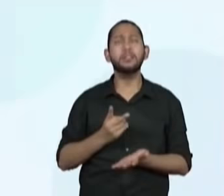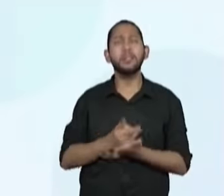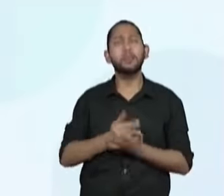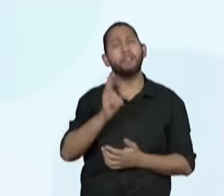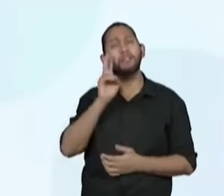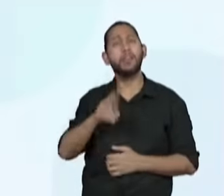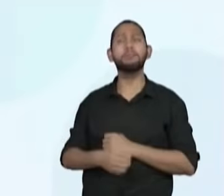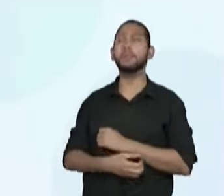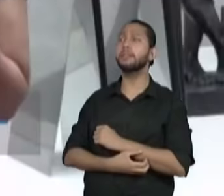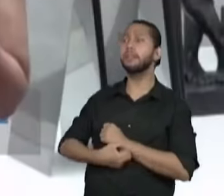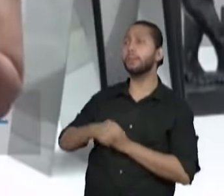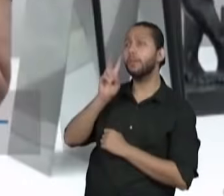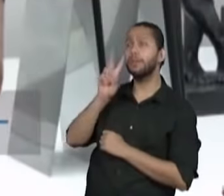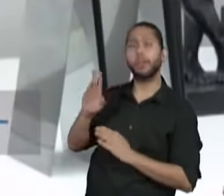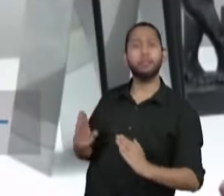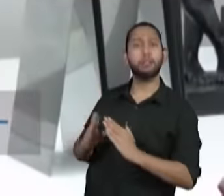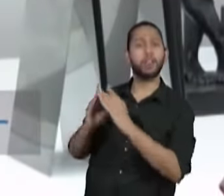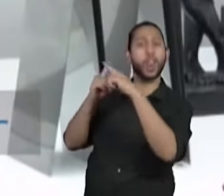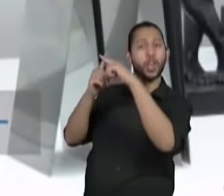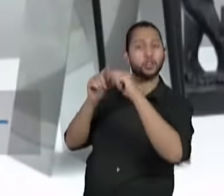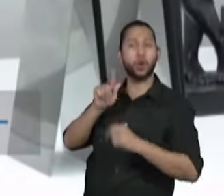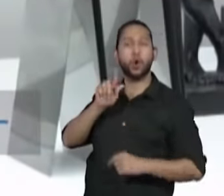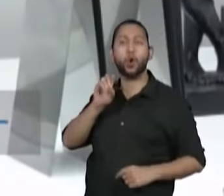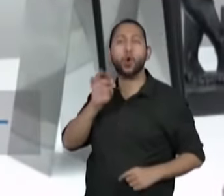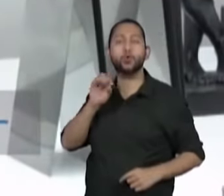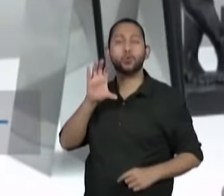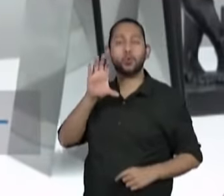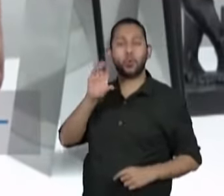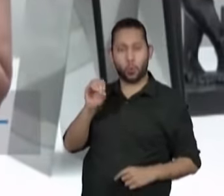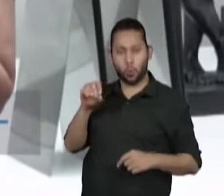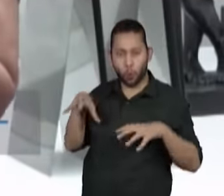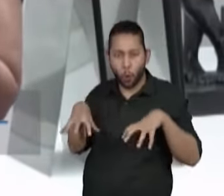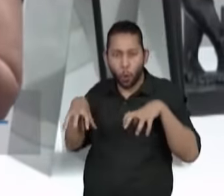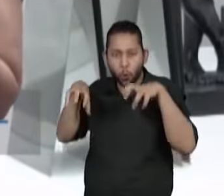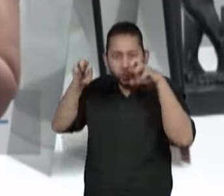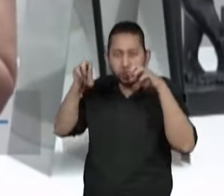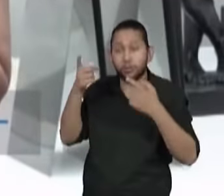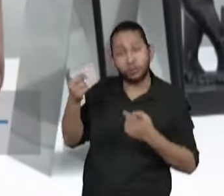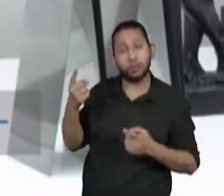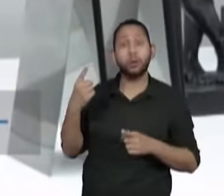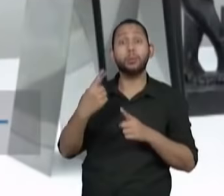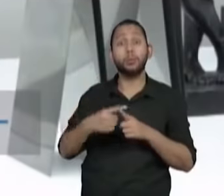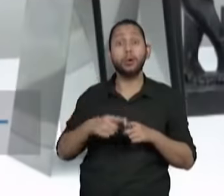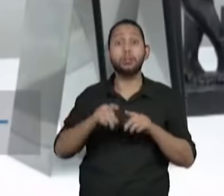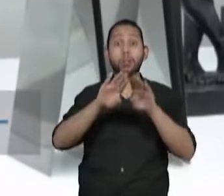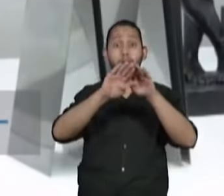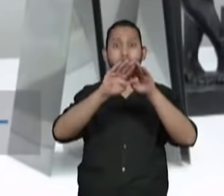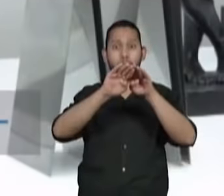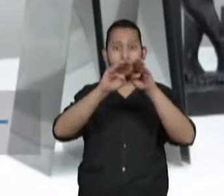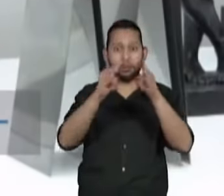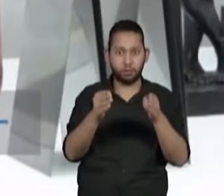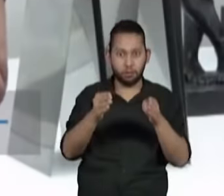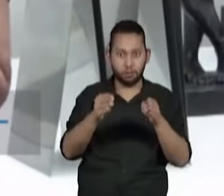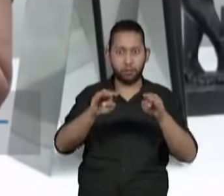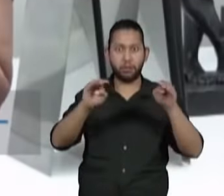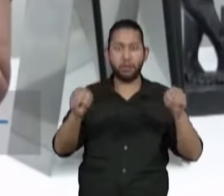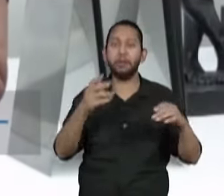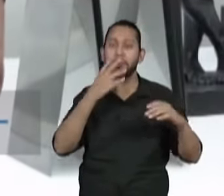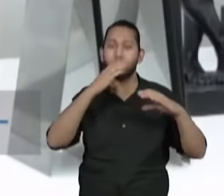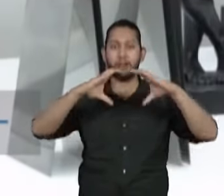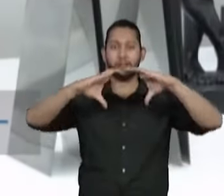em igrejas, em catedrais góticas ou estilo neogótico. Por quê? Porque ele é dividido em várias partezinhas, né, até formando,